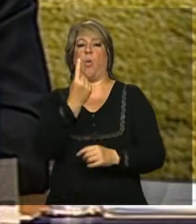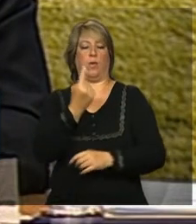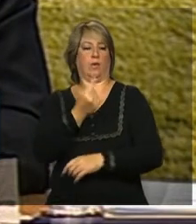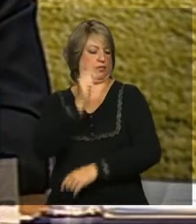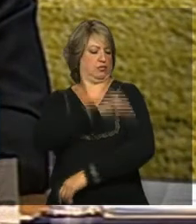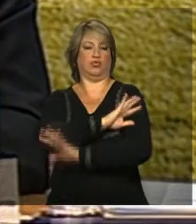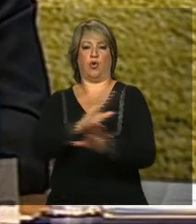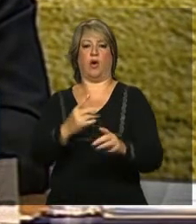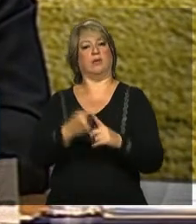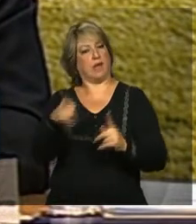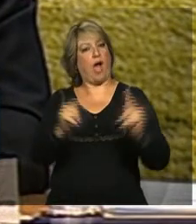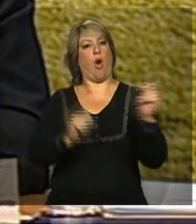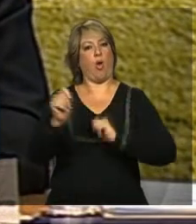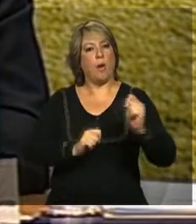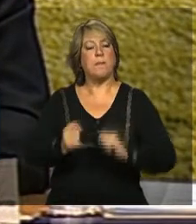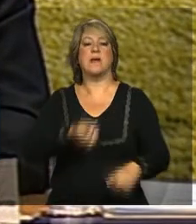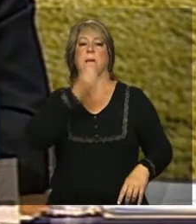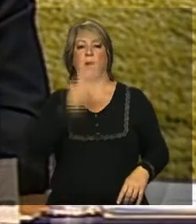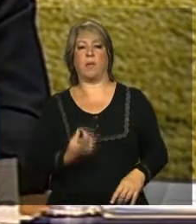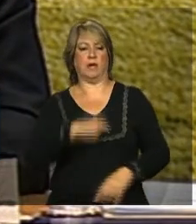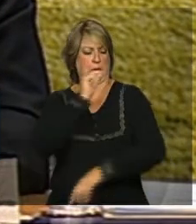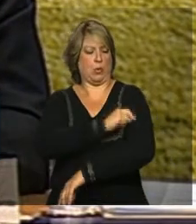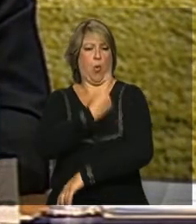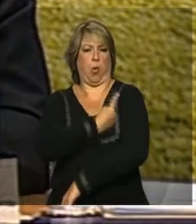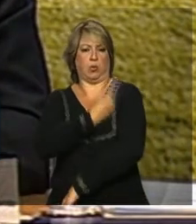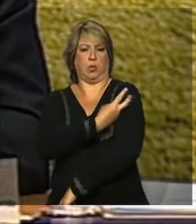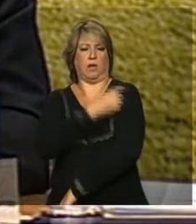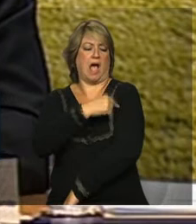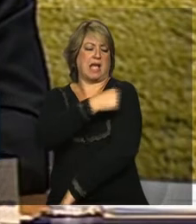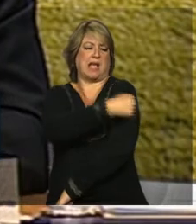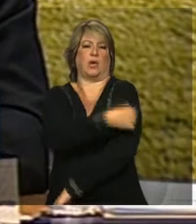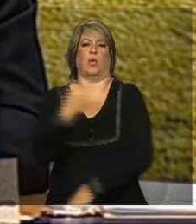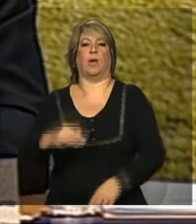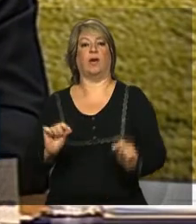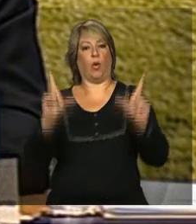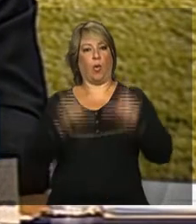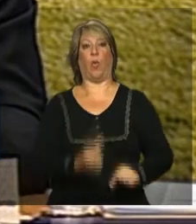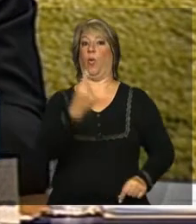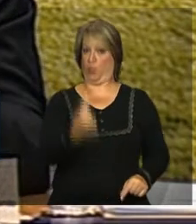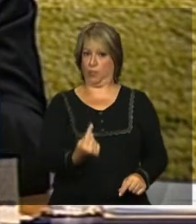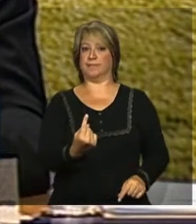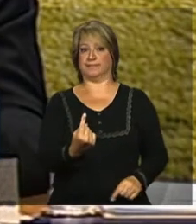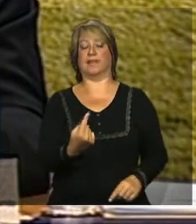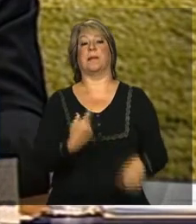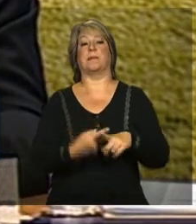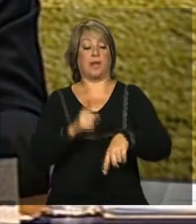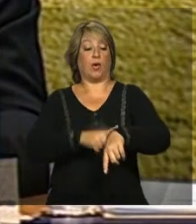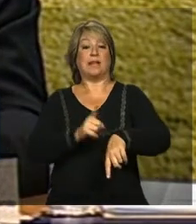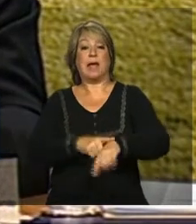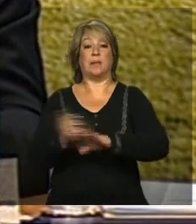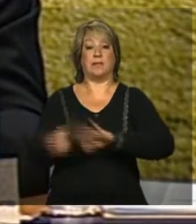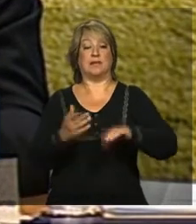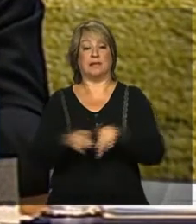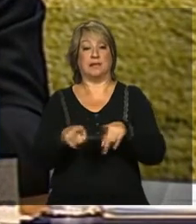uma seringa só isso gera economia e eficiência para armazenar essa vacina eu reduzo o espaço